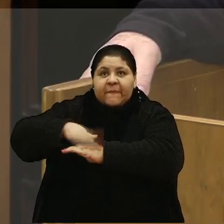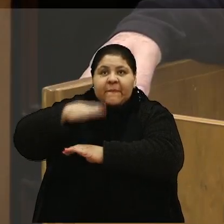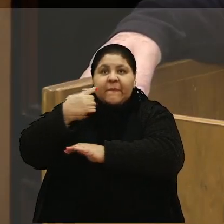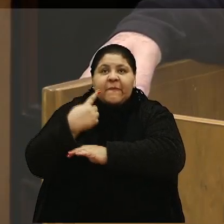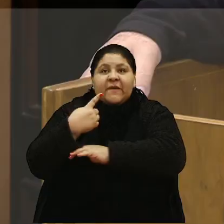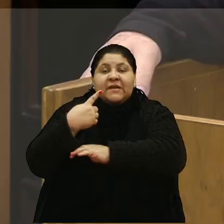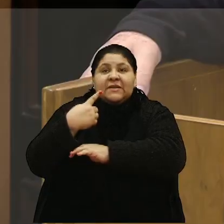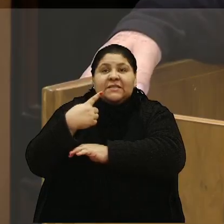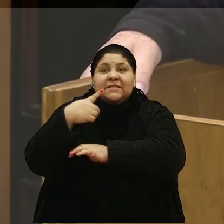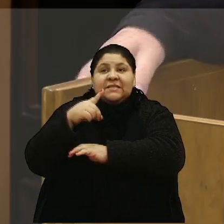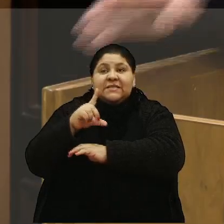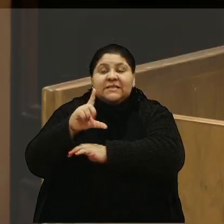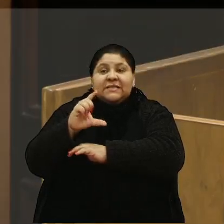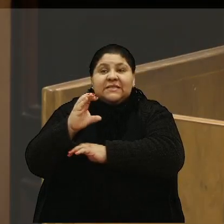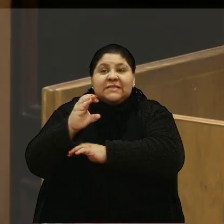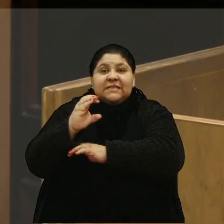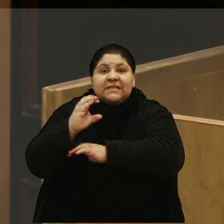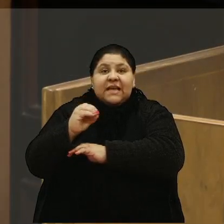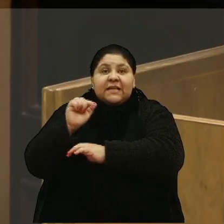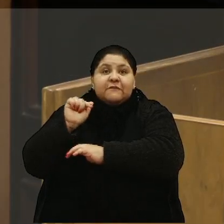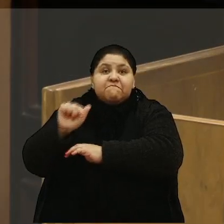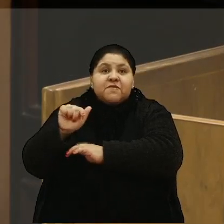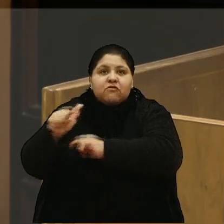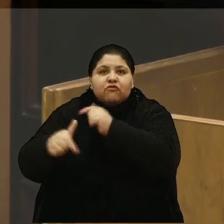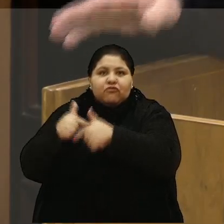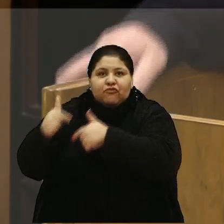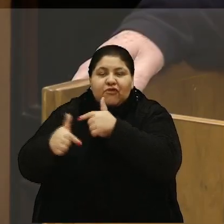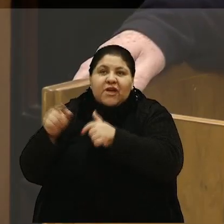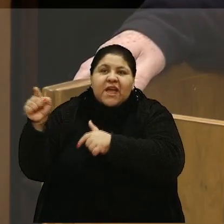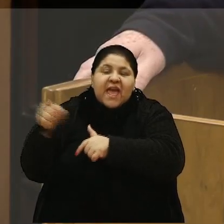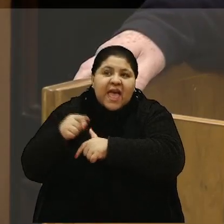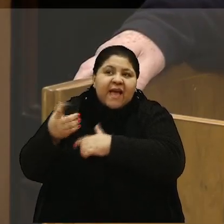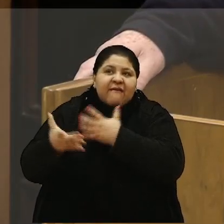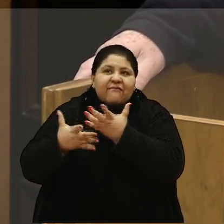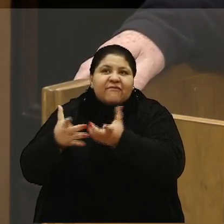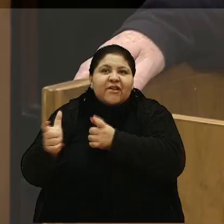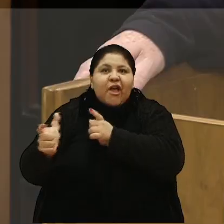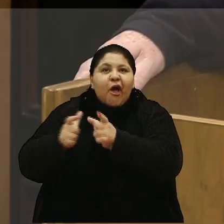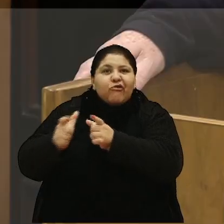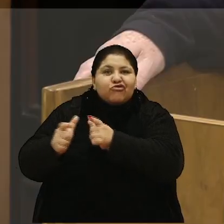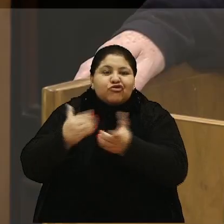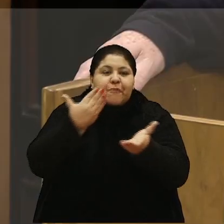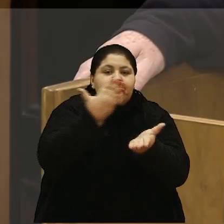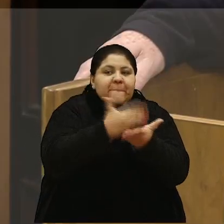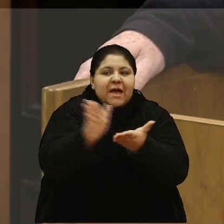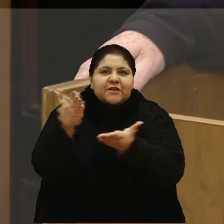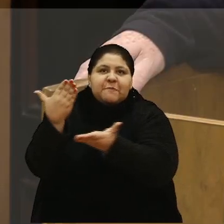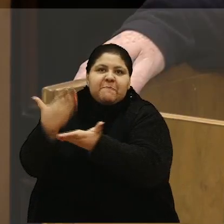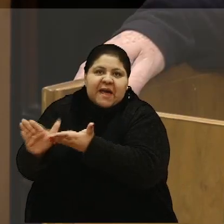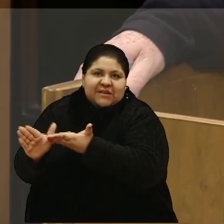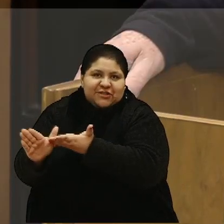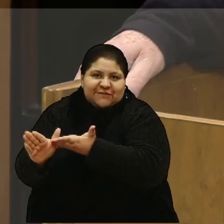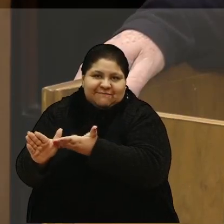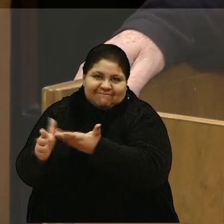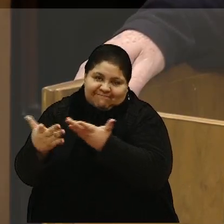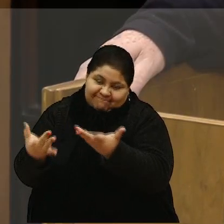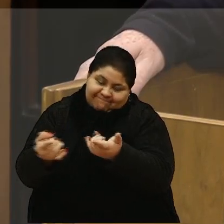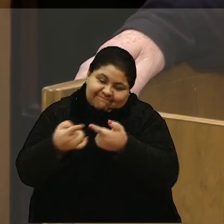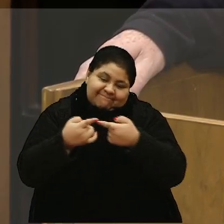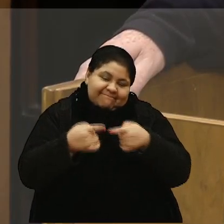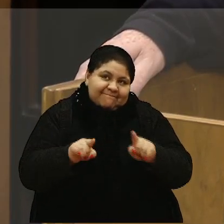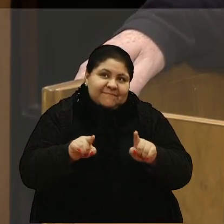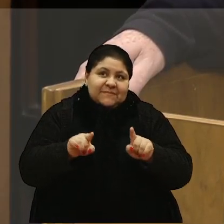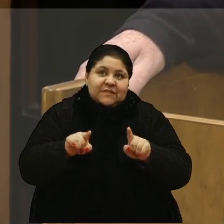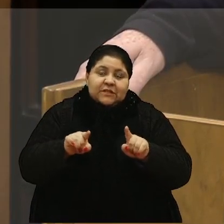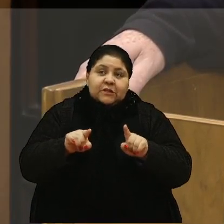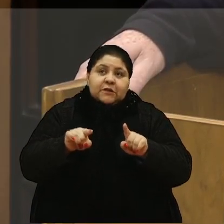mil empregos. Então, é um jogo de perde-perde, né? É um jogo de perde-perde, mas que, do ponto de